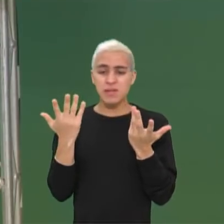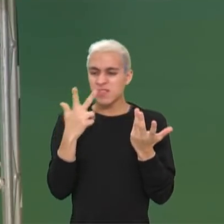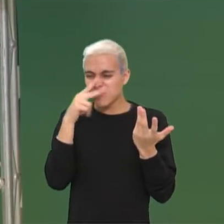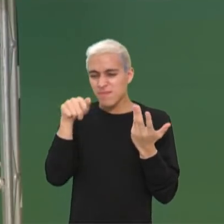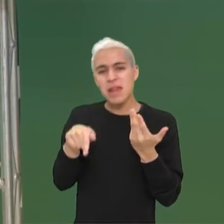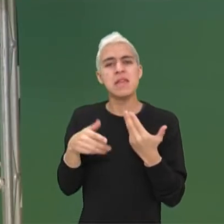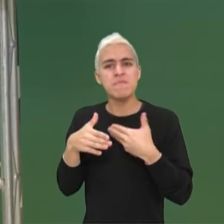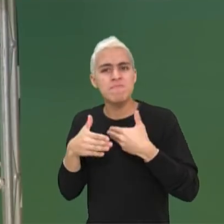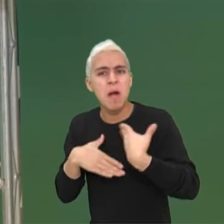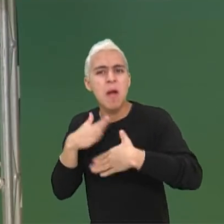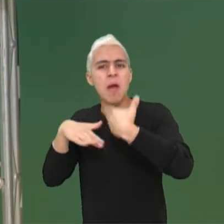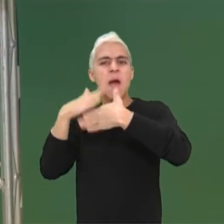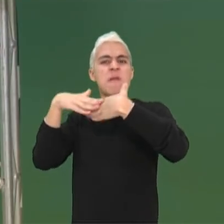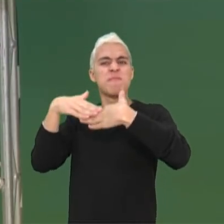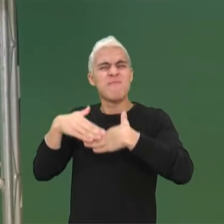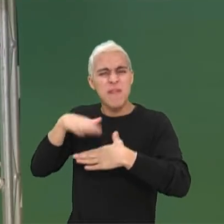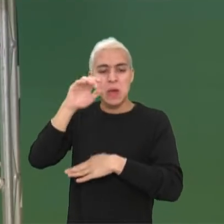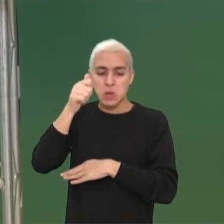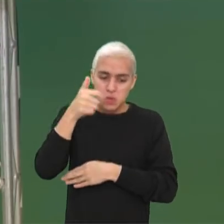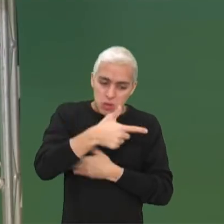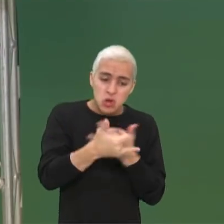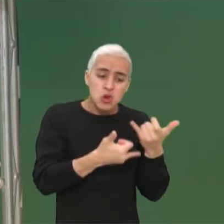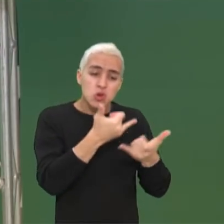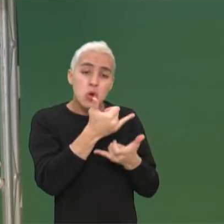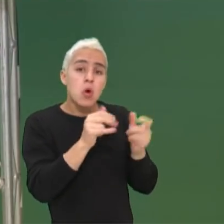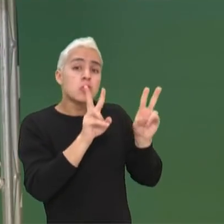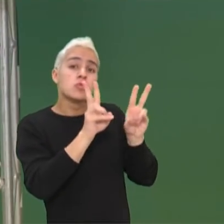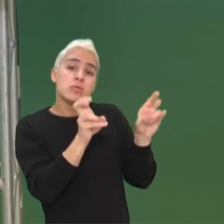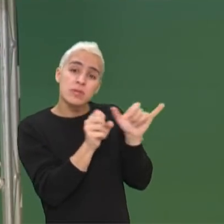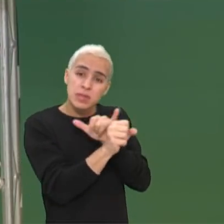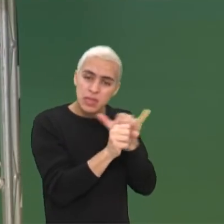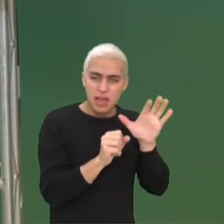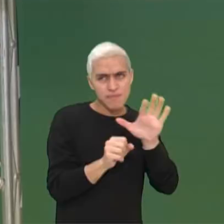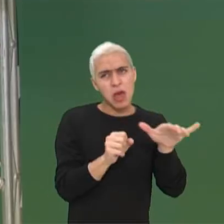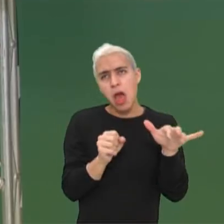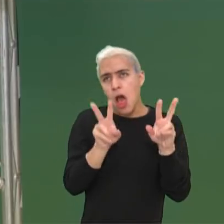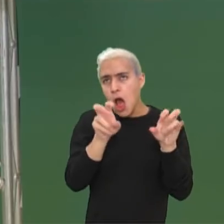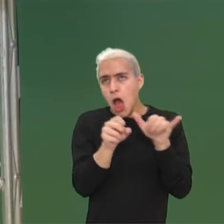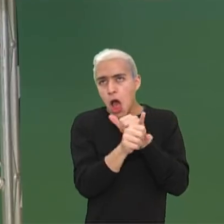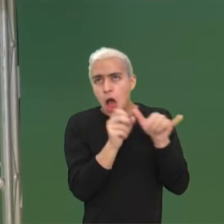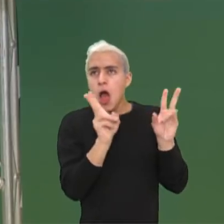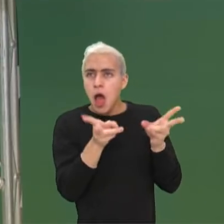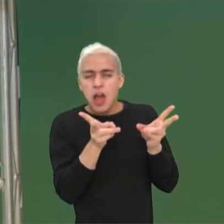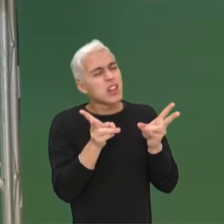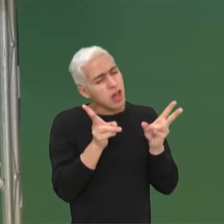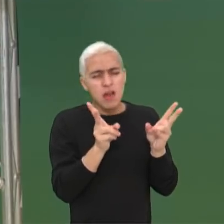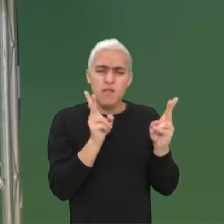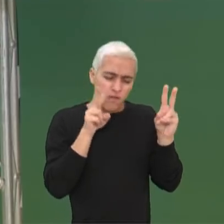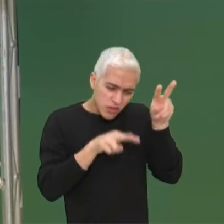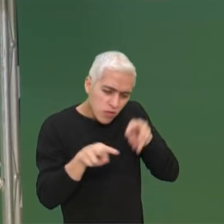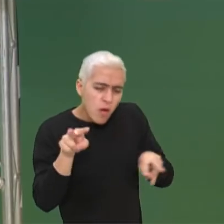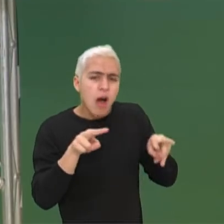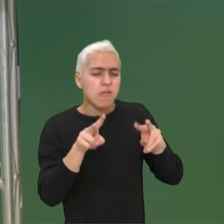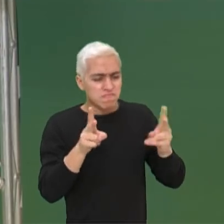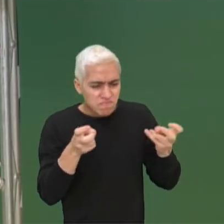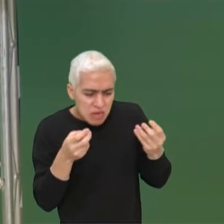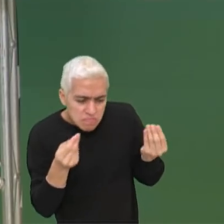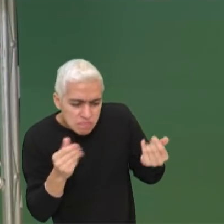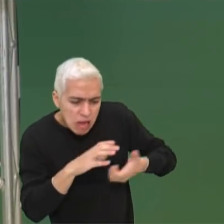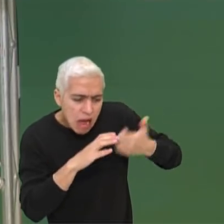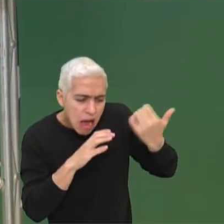foram evoluindo mais do que os jogos de estratégia. Não que o jogo de estratégia não evoluiu, claro que evoluiu visualmente, né,